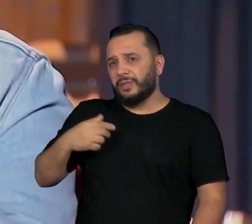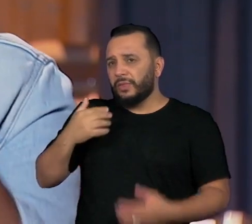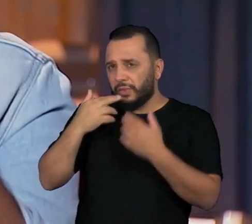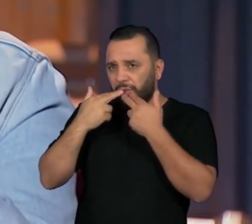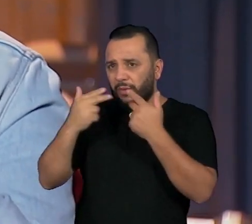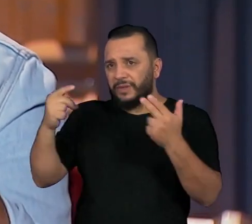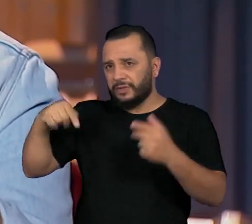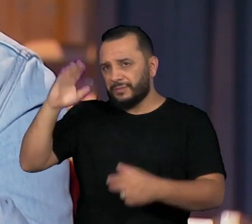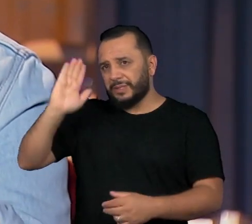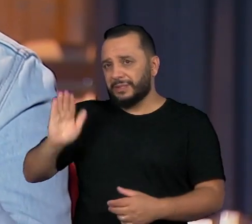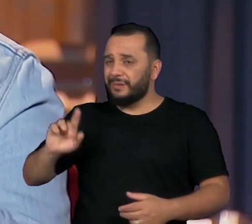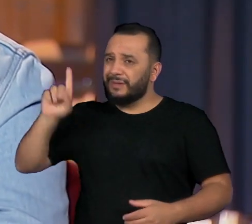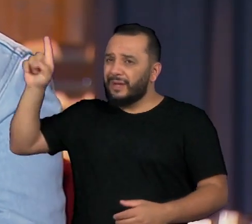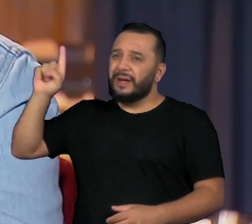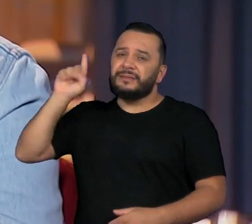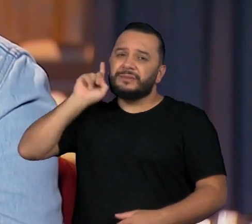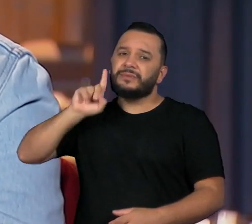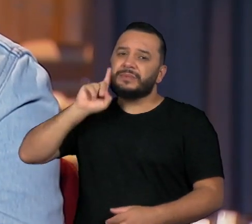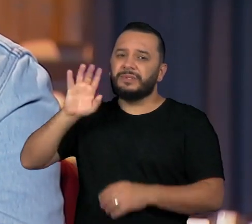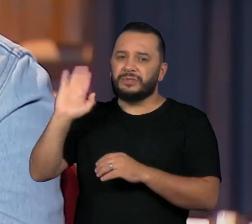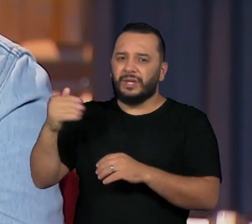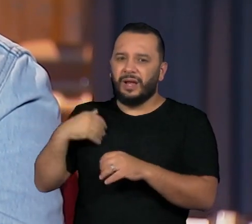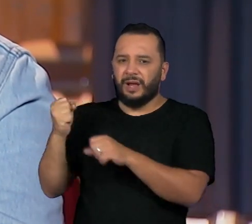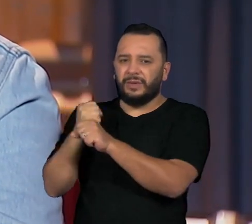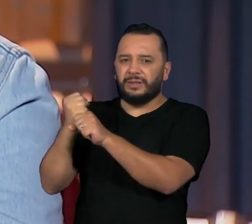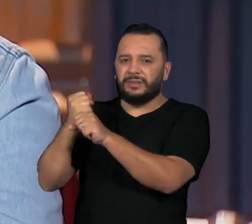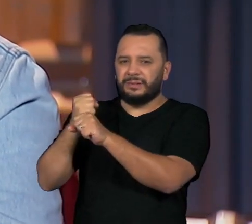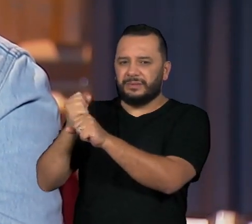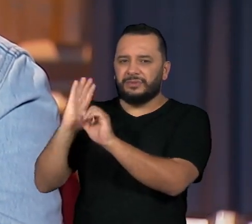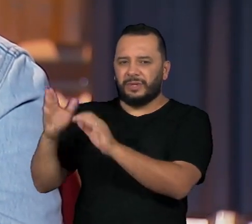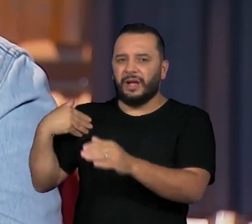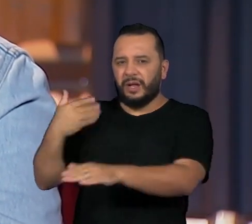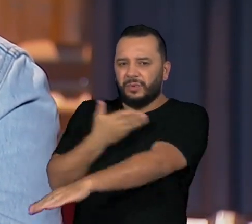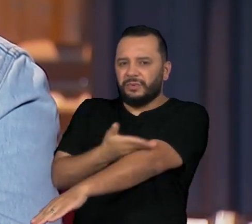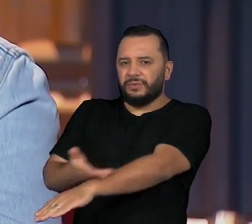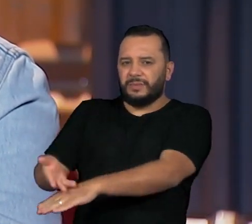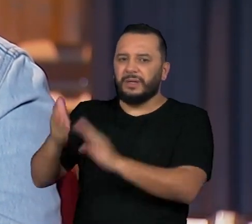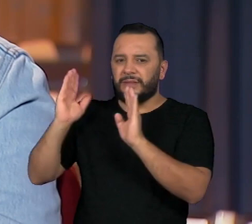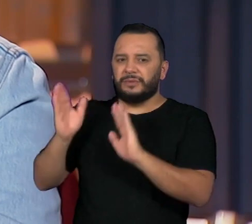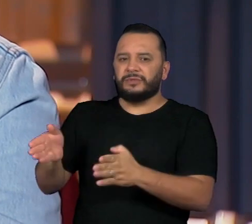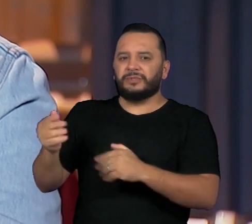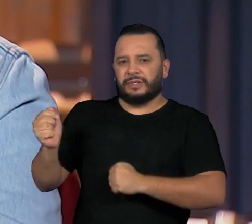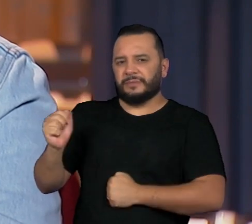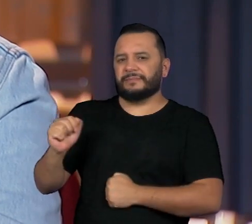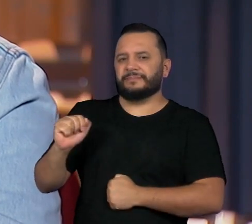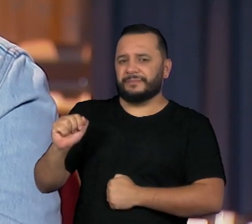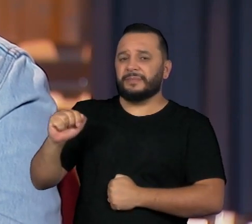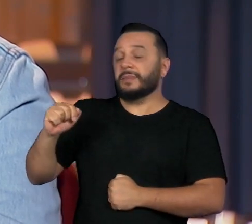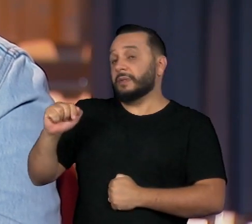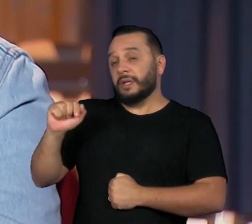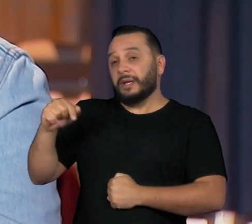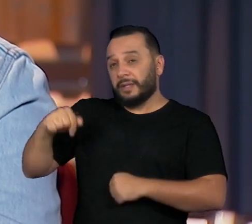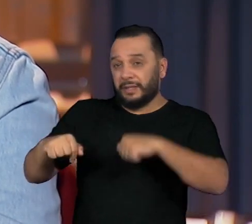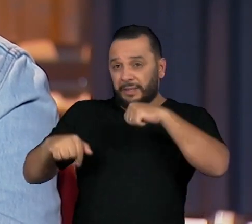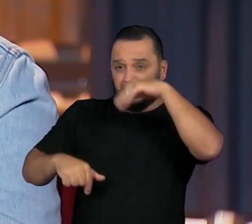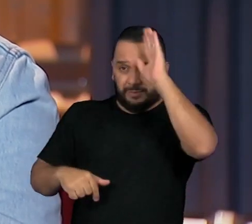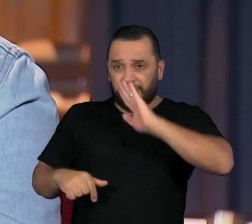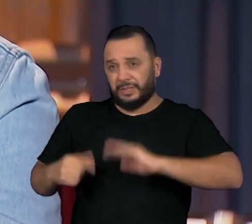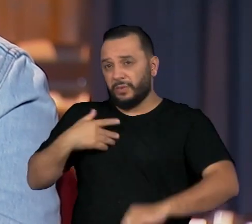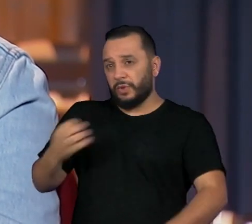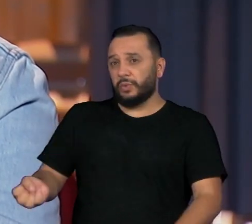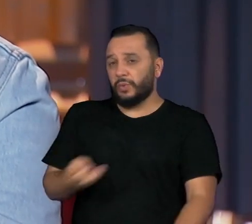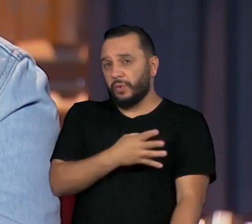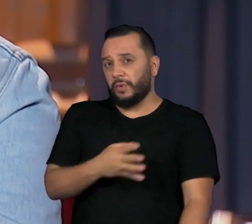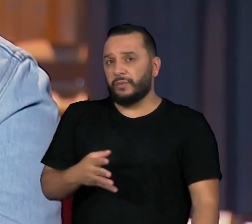coisa que já faz parte do debate público. No Brasil ainda é muito novo, pouca gente sabe disso, né? Que existe uma substância